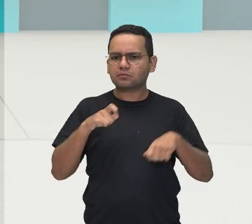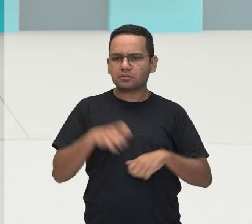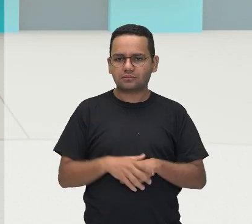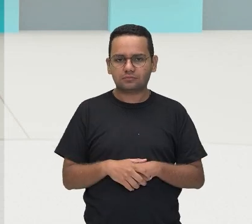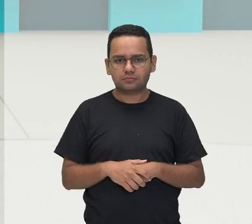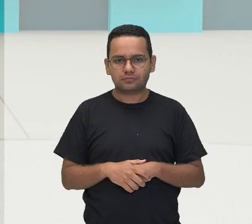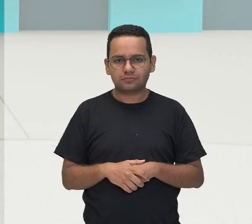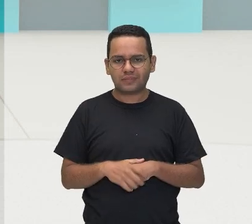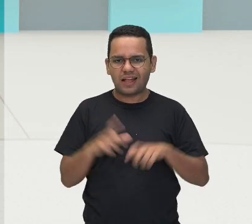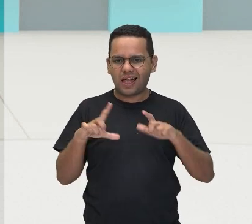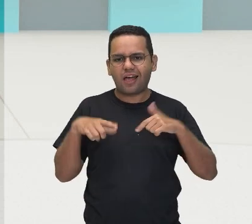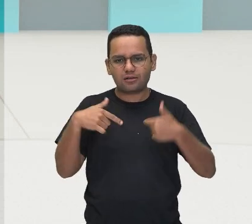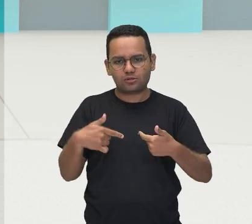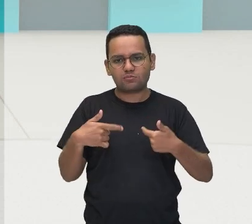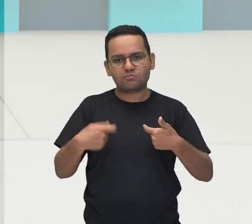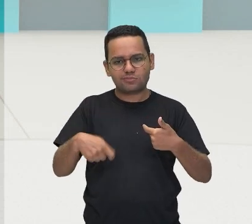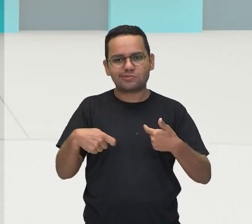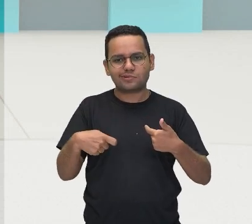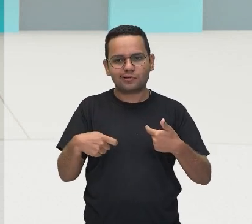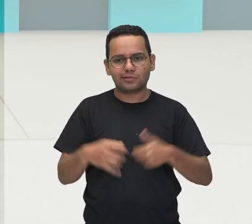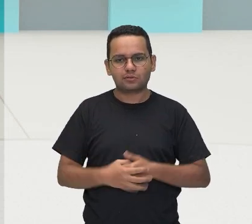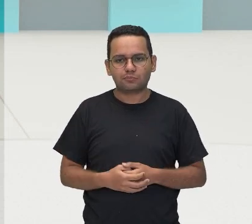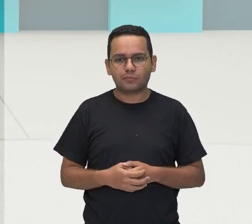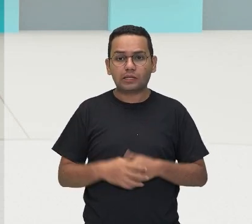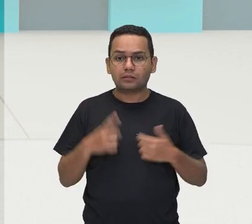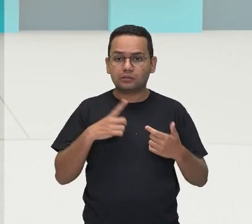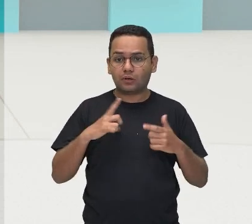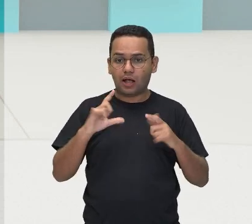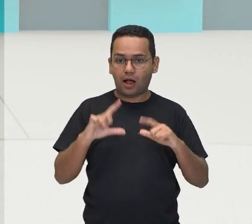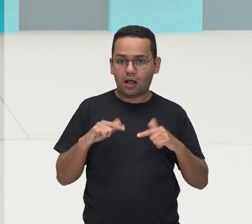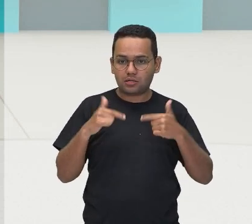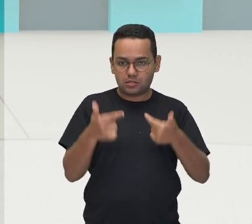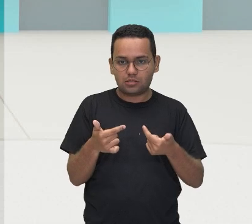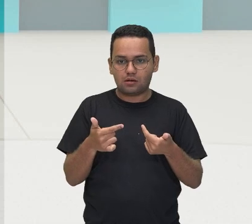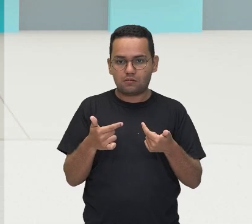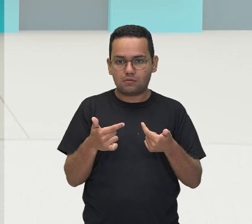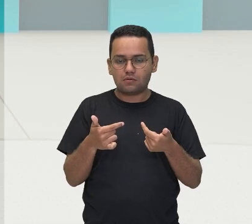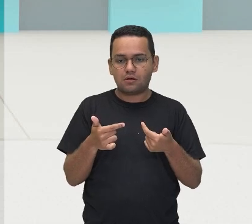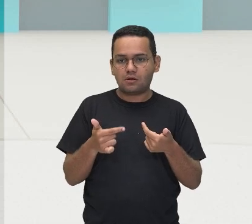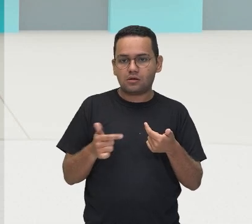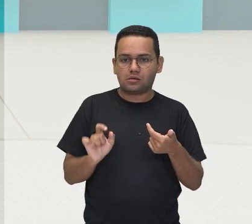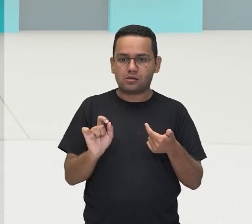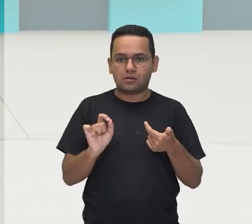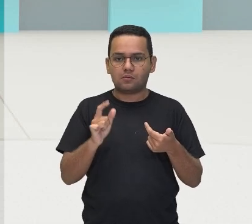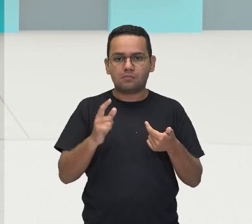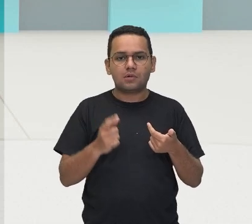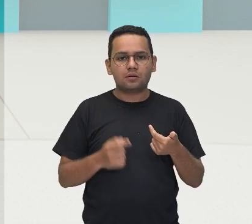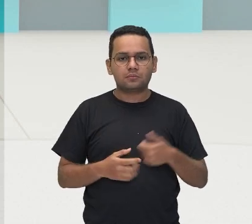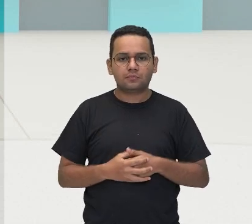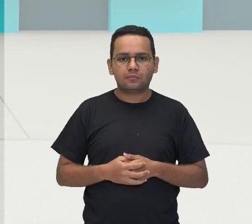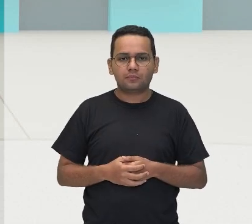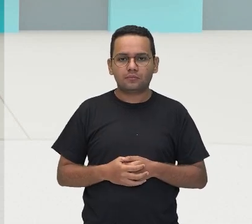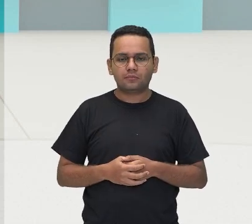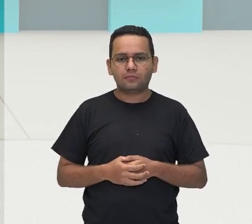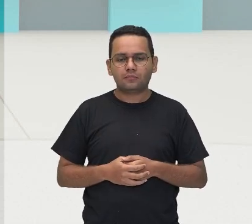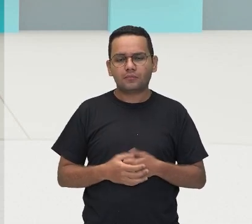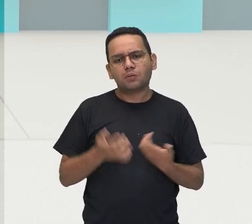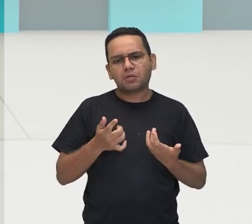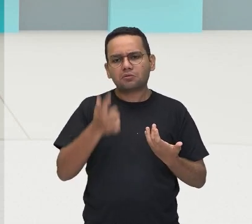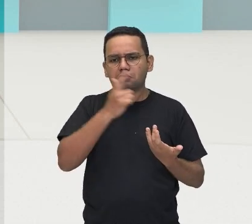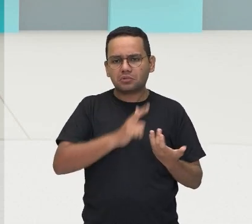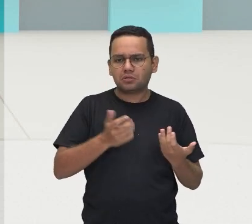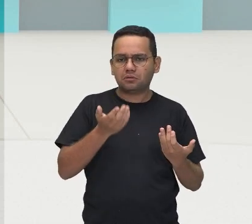do ataque. Então, eles atacavam para conseguir ali, né, o seu alimento e assim